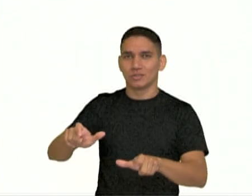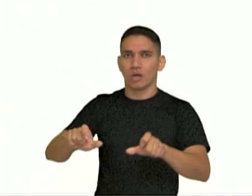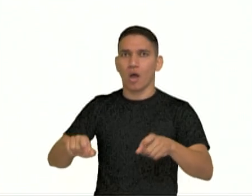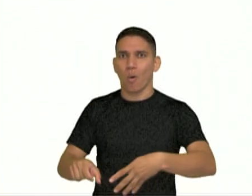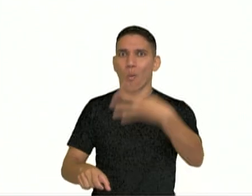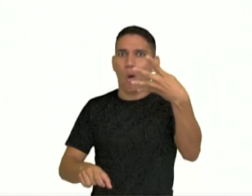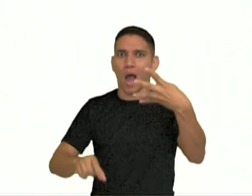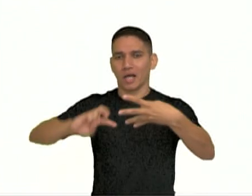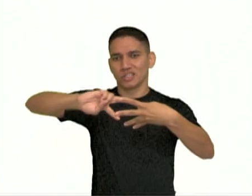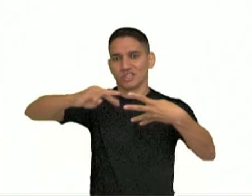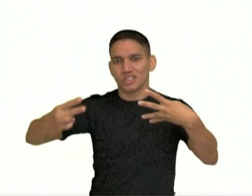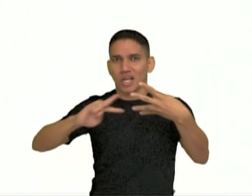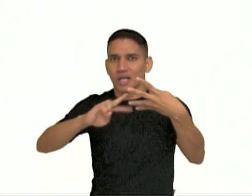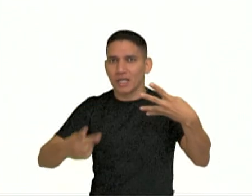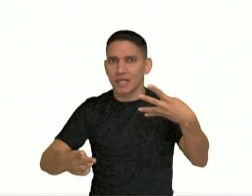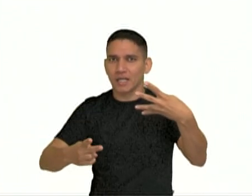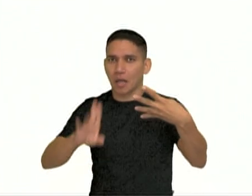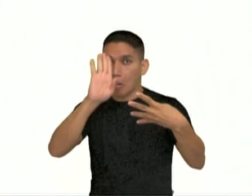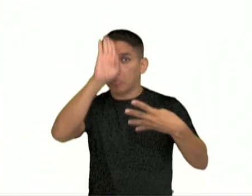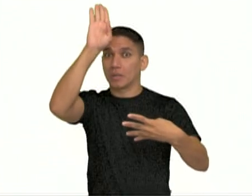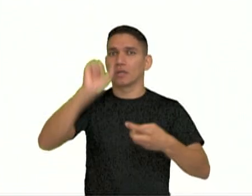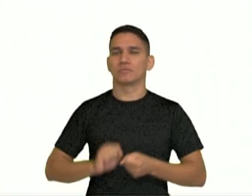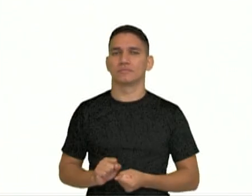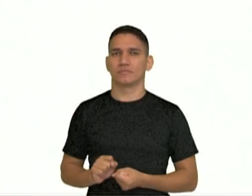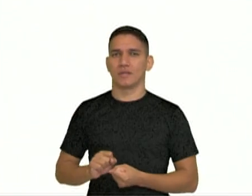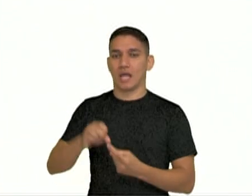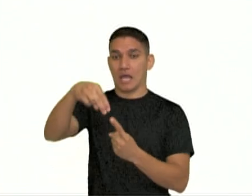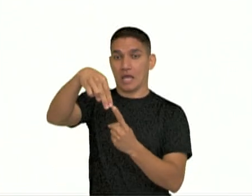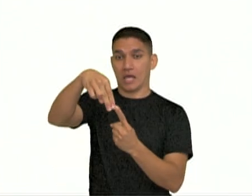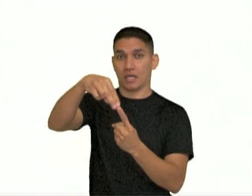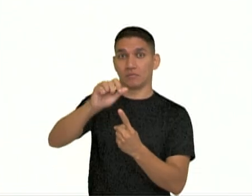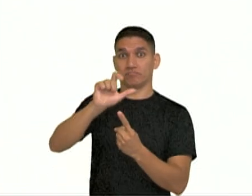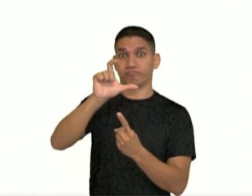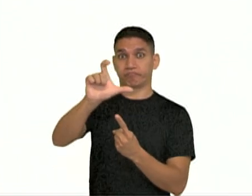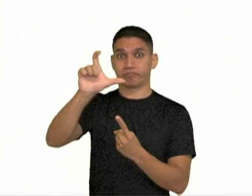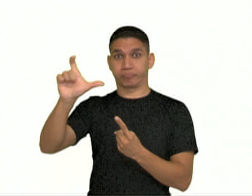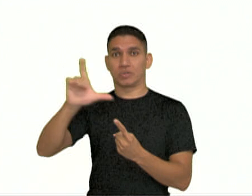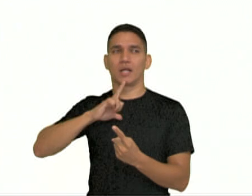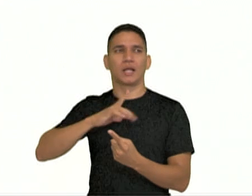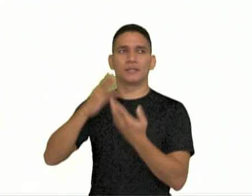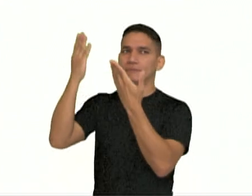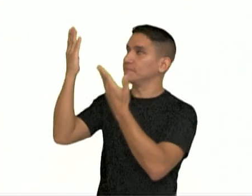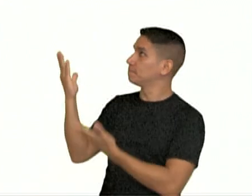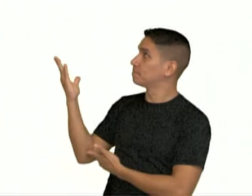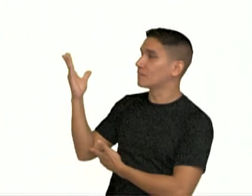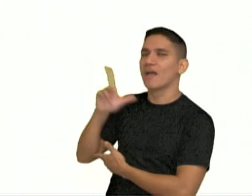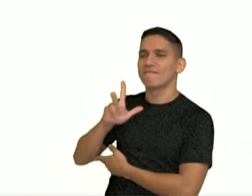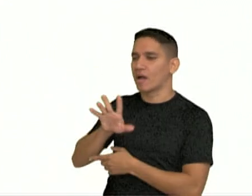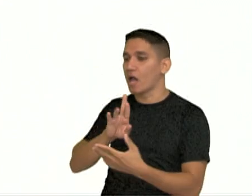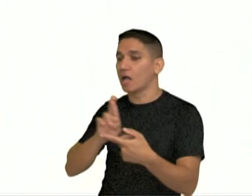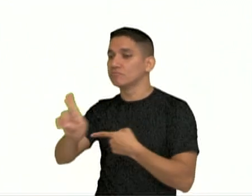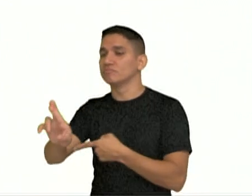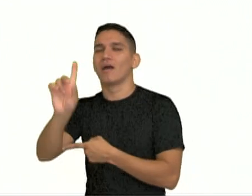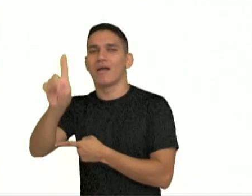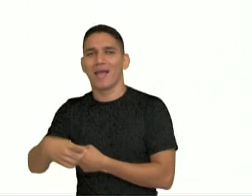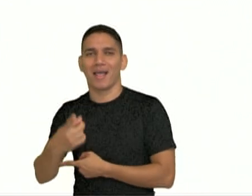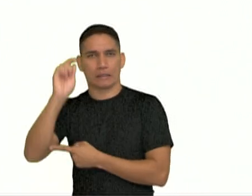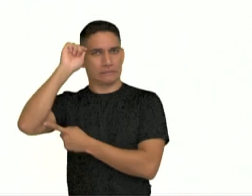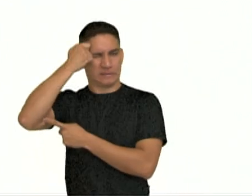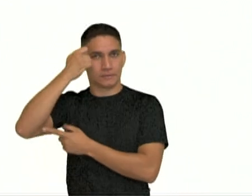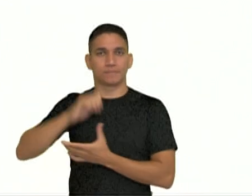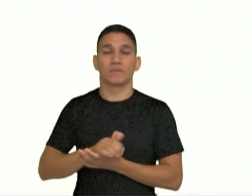genes dominantes, Nzão, Bzão, vai ser negra. Uma pessoa que tem